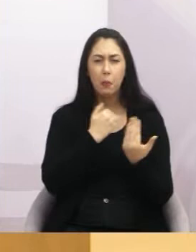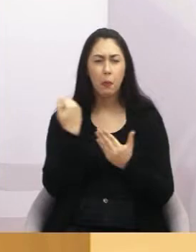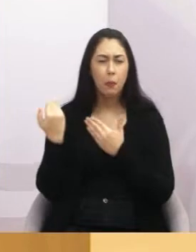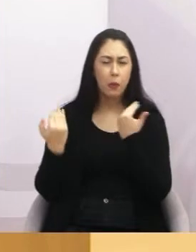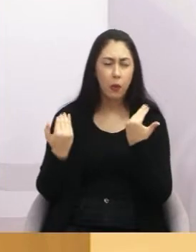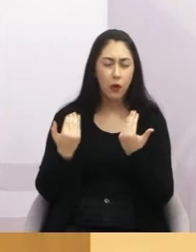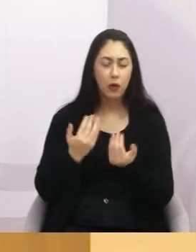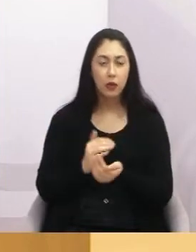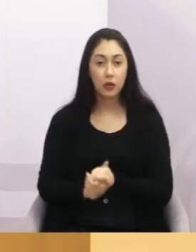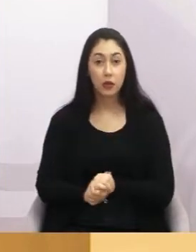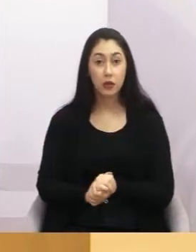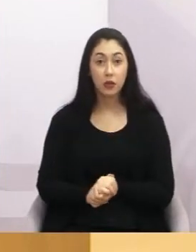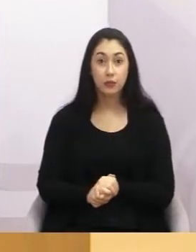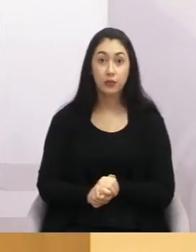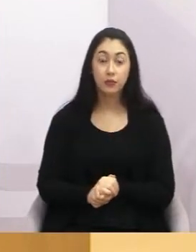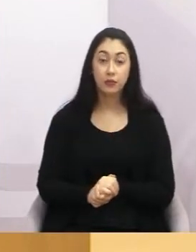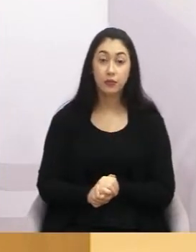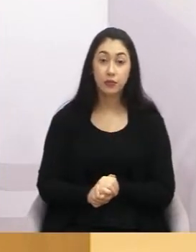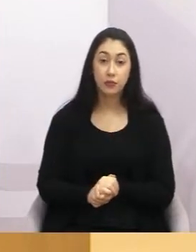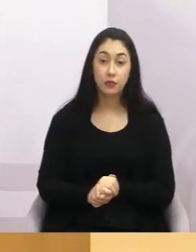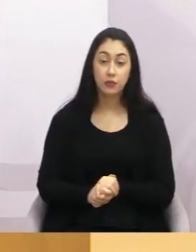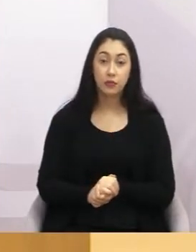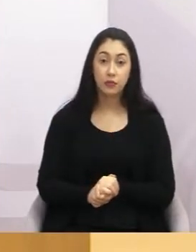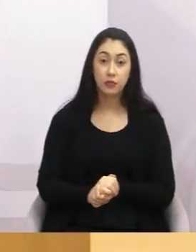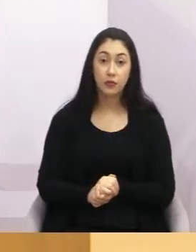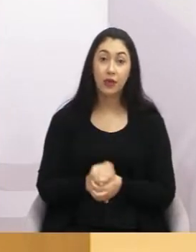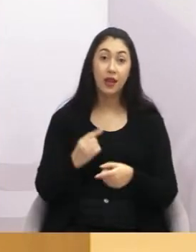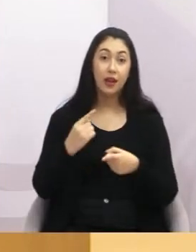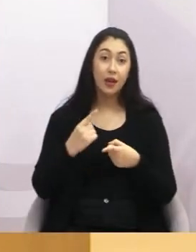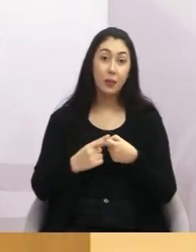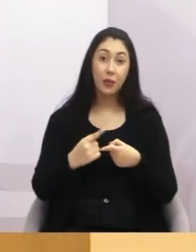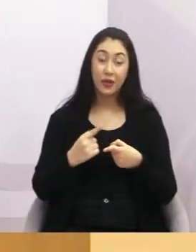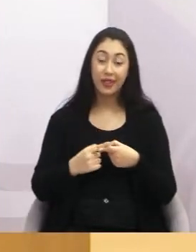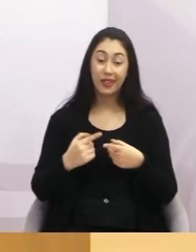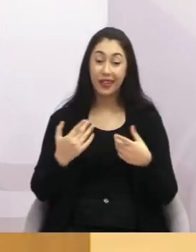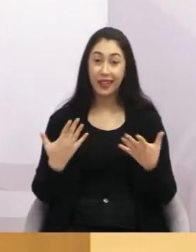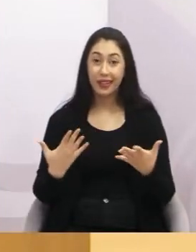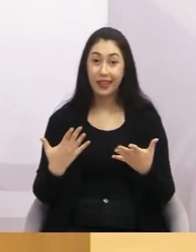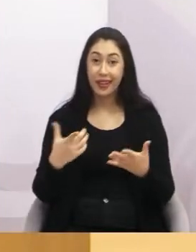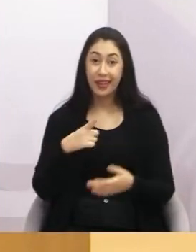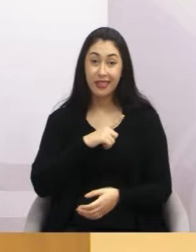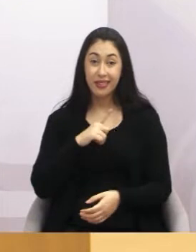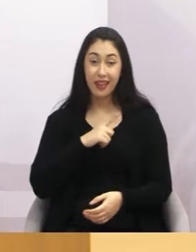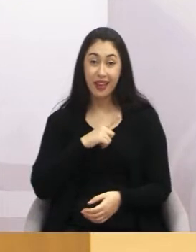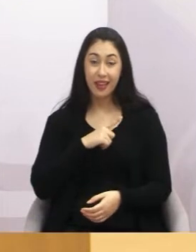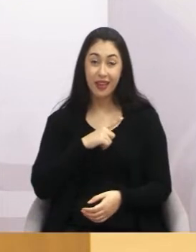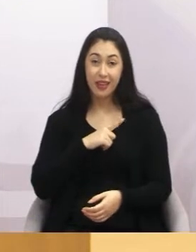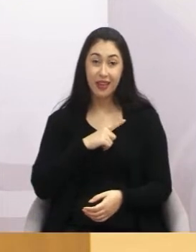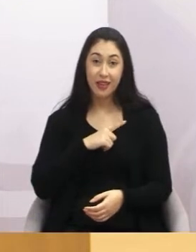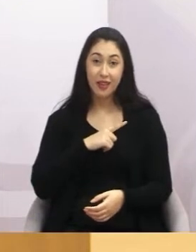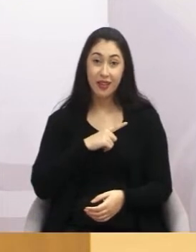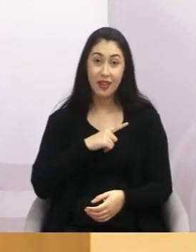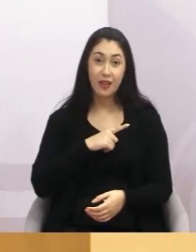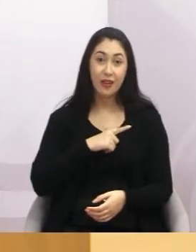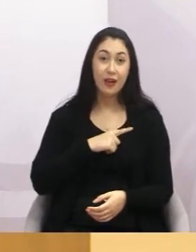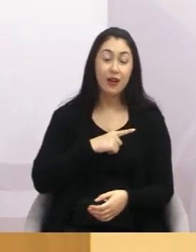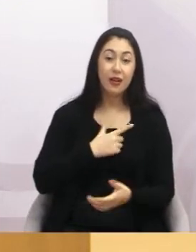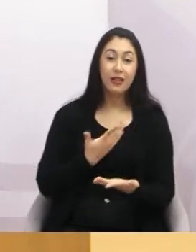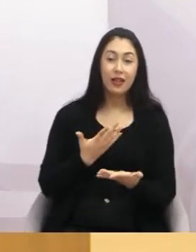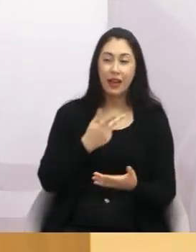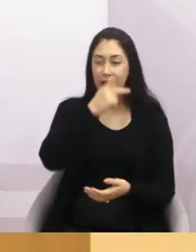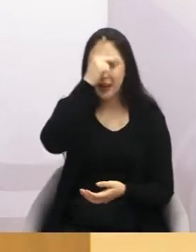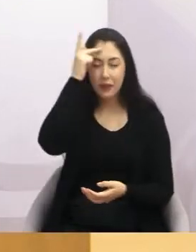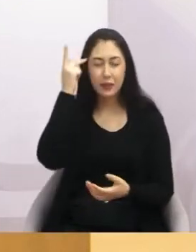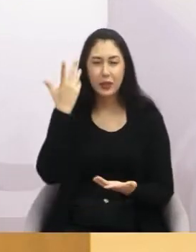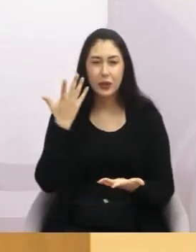diariamente, é muito do acaso de muitas autoridades políticas. Não estou aqui